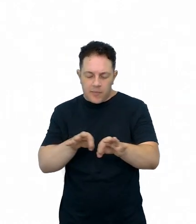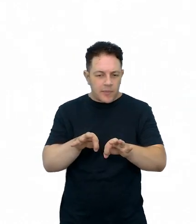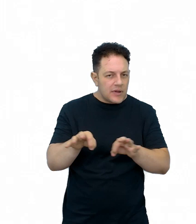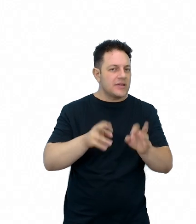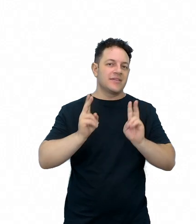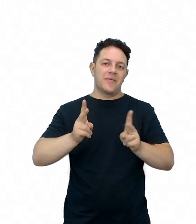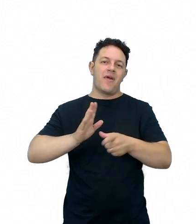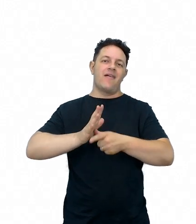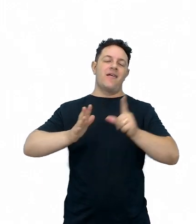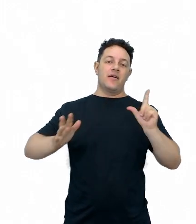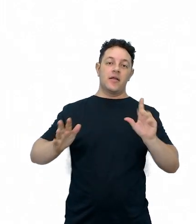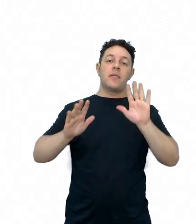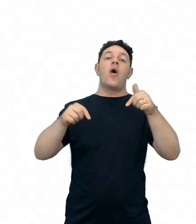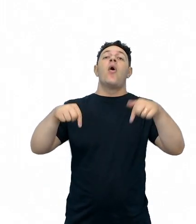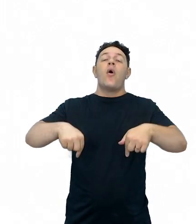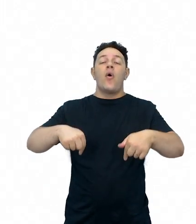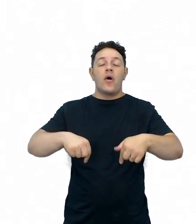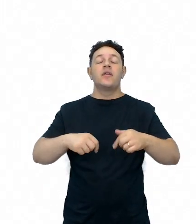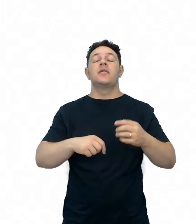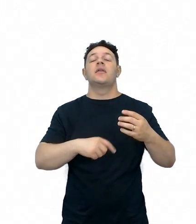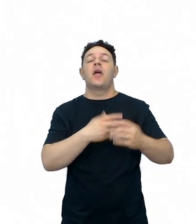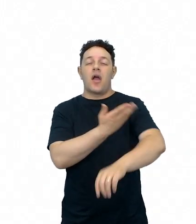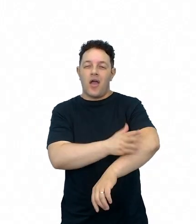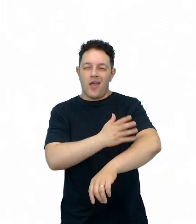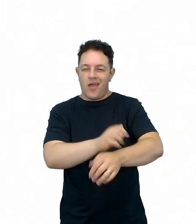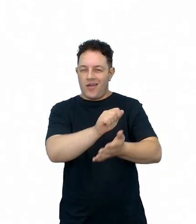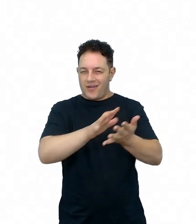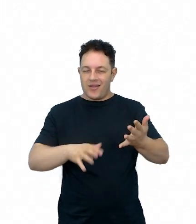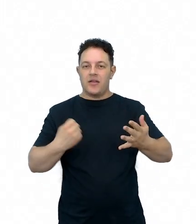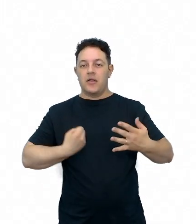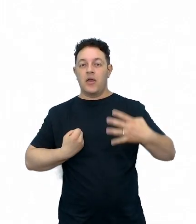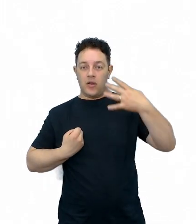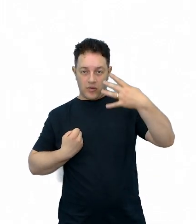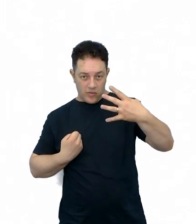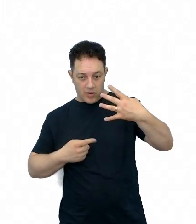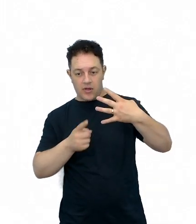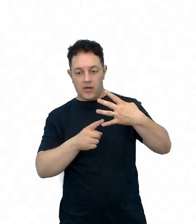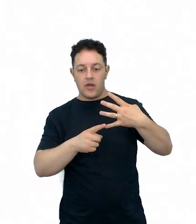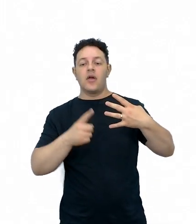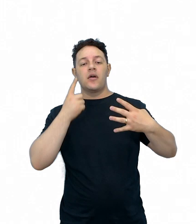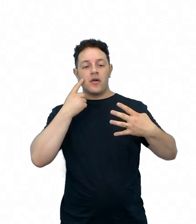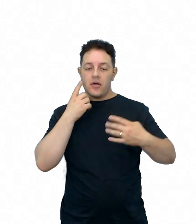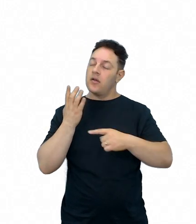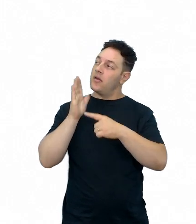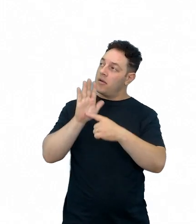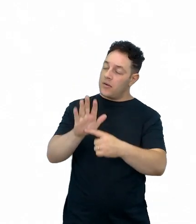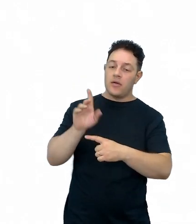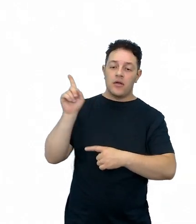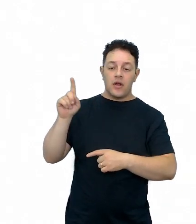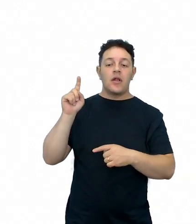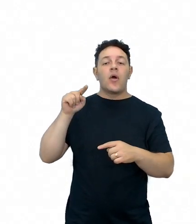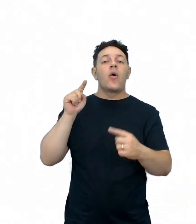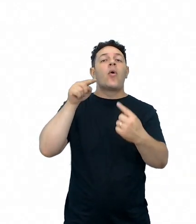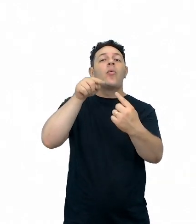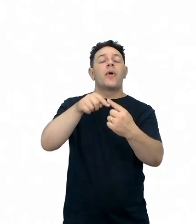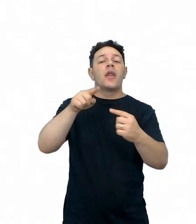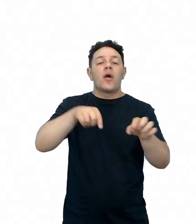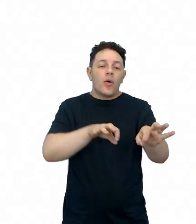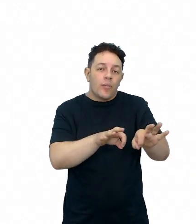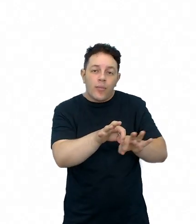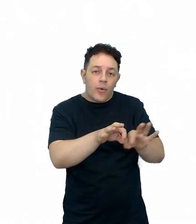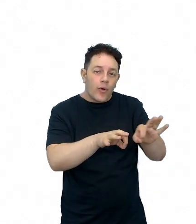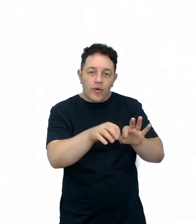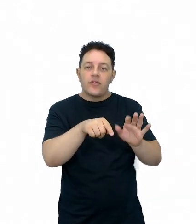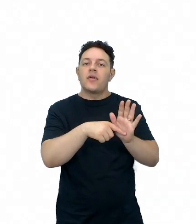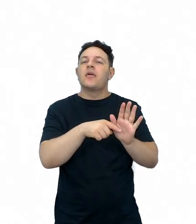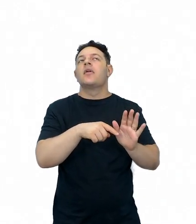gente está falando na sequência de atividade 4, então a gente vai trazer essa sequência de atividade 4 para dentro de um projeto que